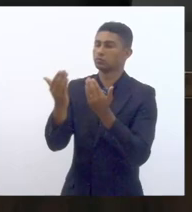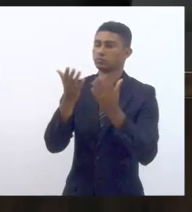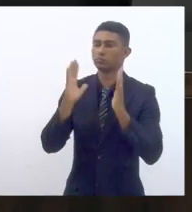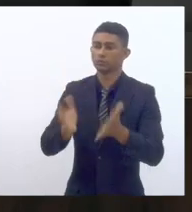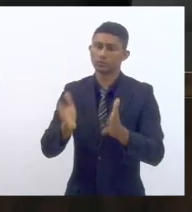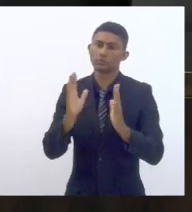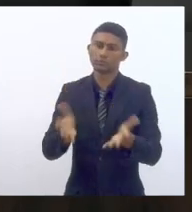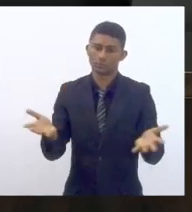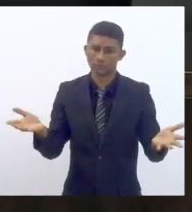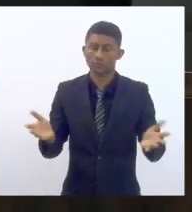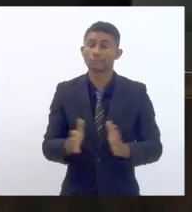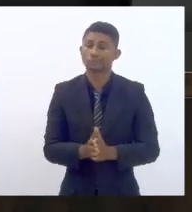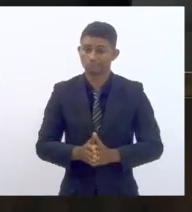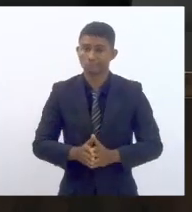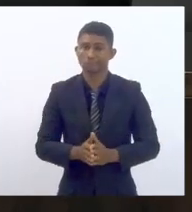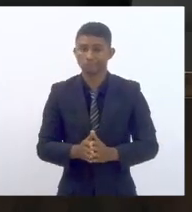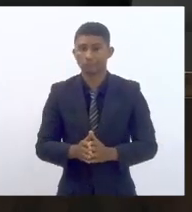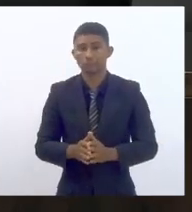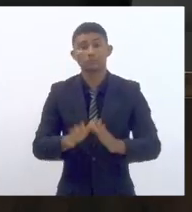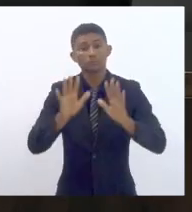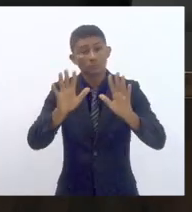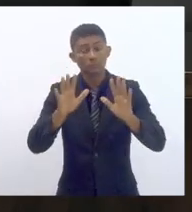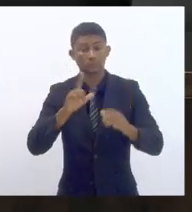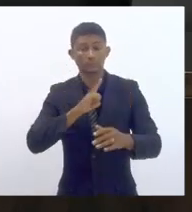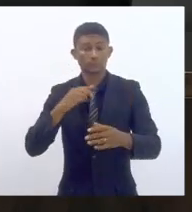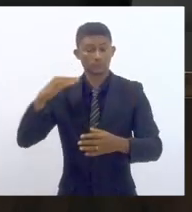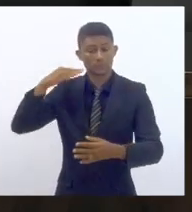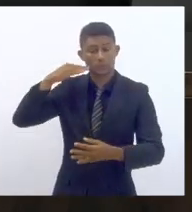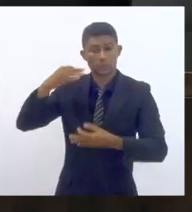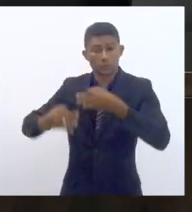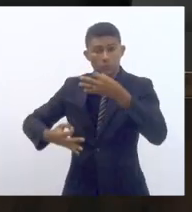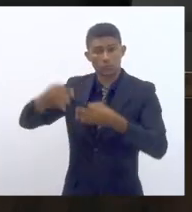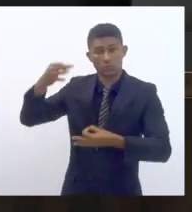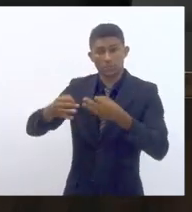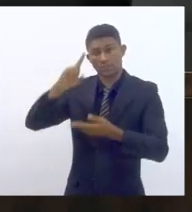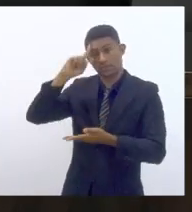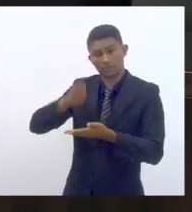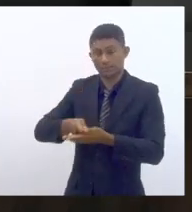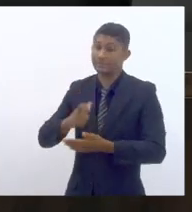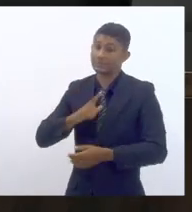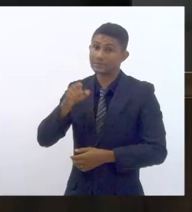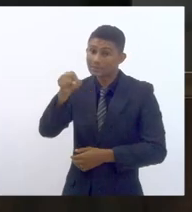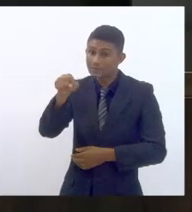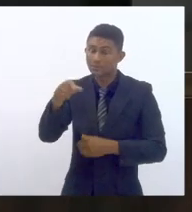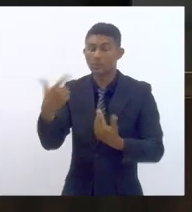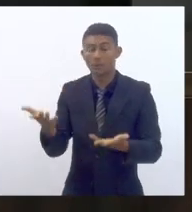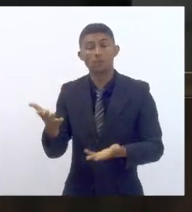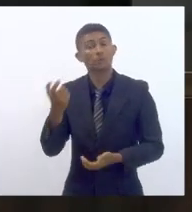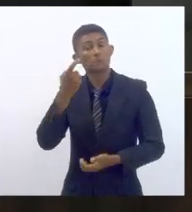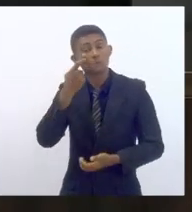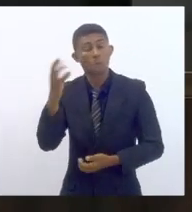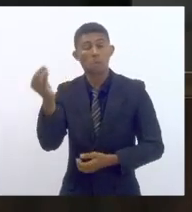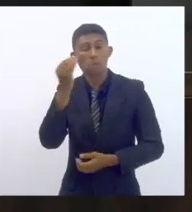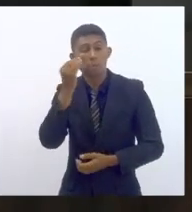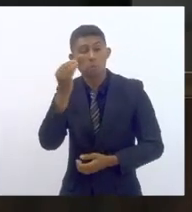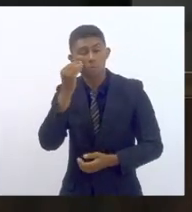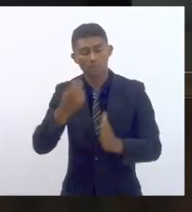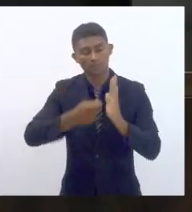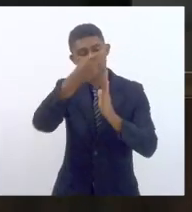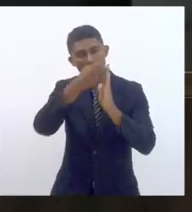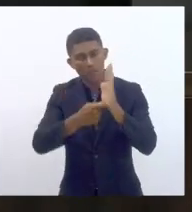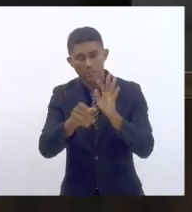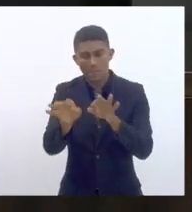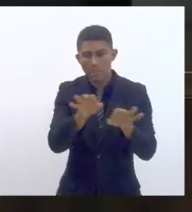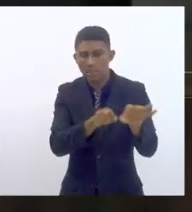Teoricamente é isso, teoricamente. Mas tem uma decisão judicial. Então, nós vamos tentar construir um texto para que fique claro que